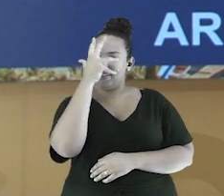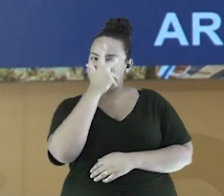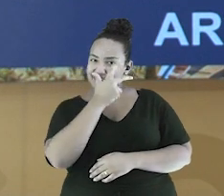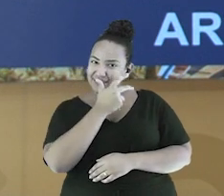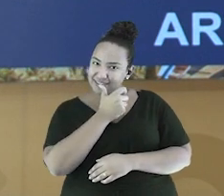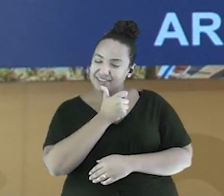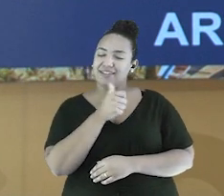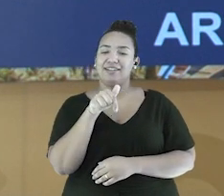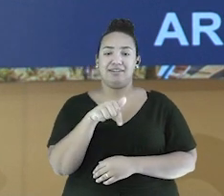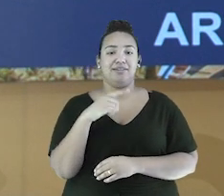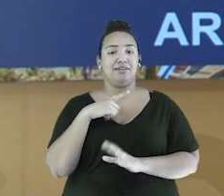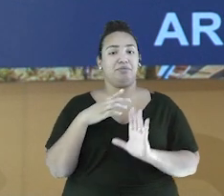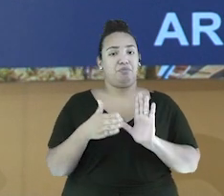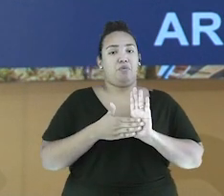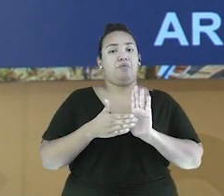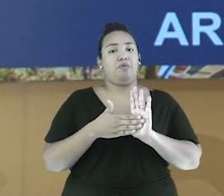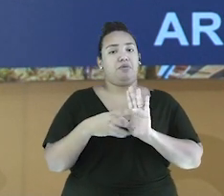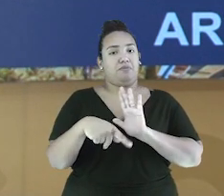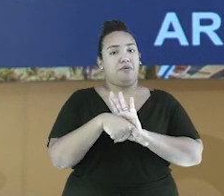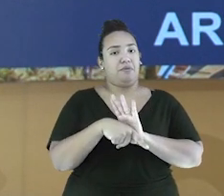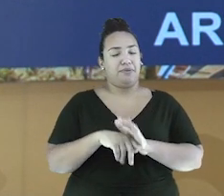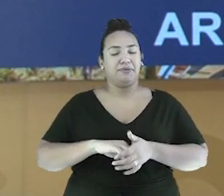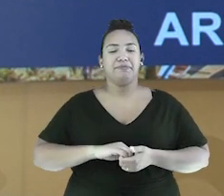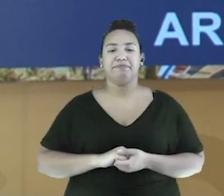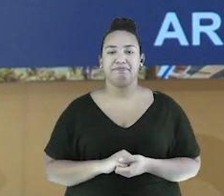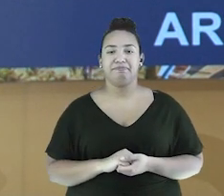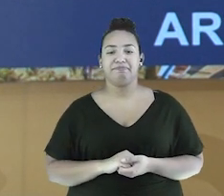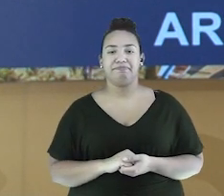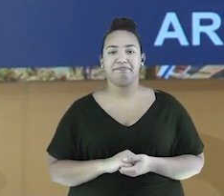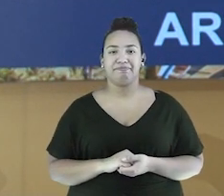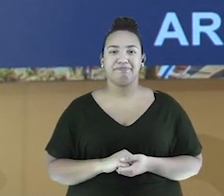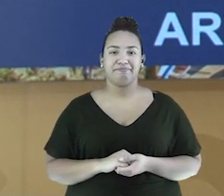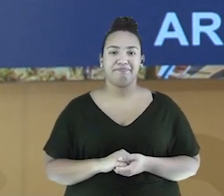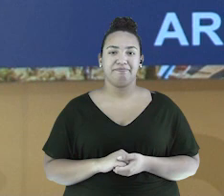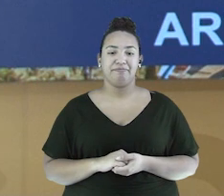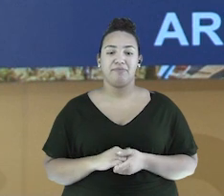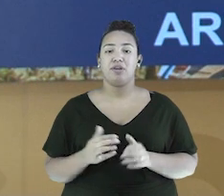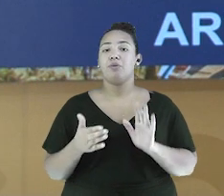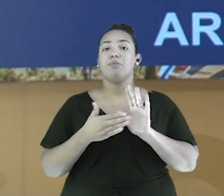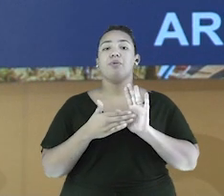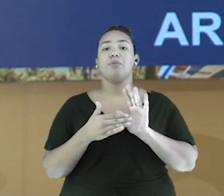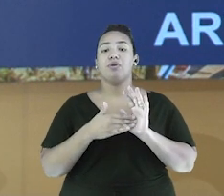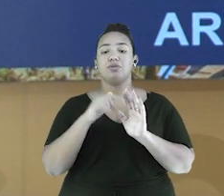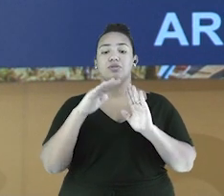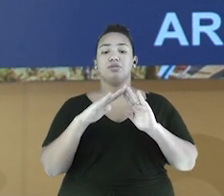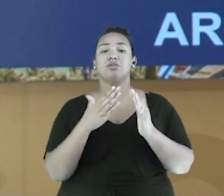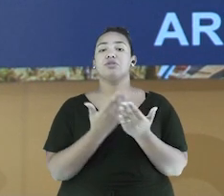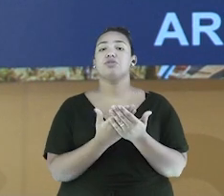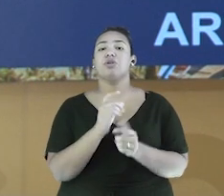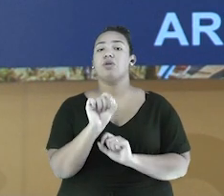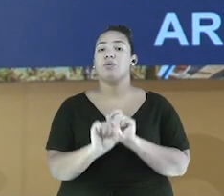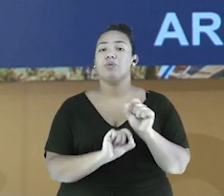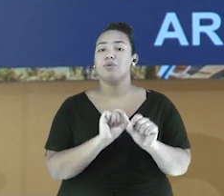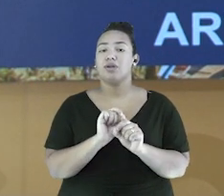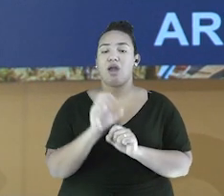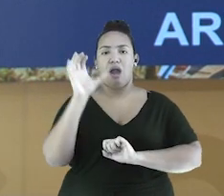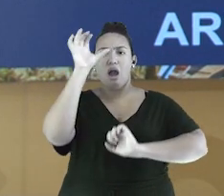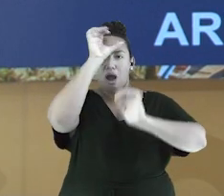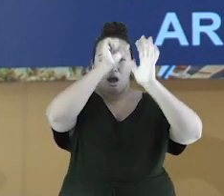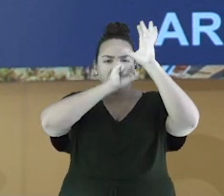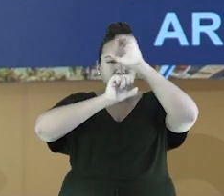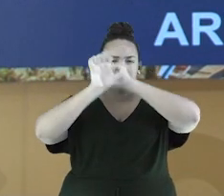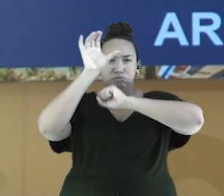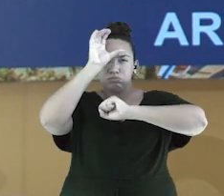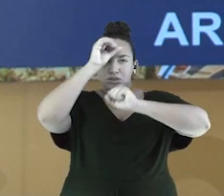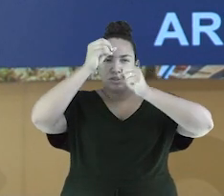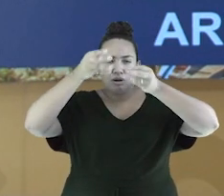e servir para um propósito. No nosso caso, o propósito é aprender para crescermos com todas as